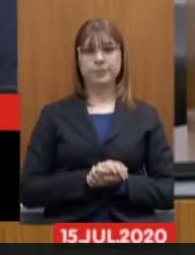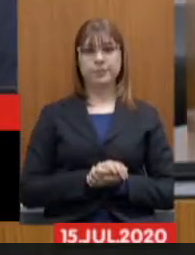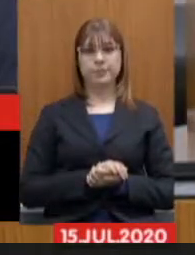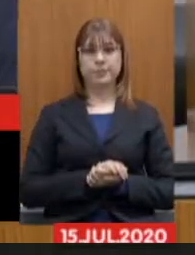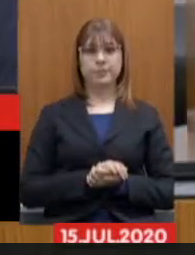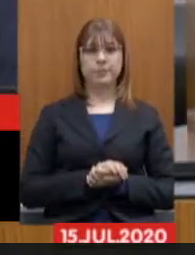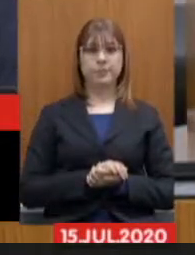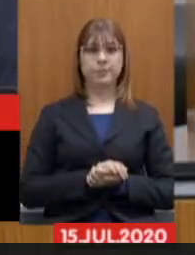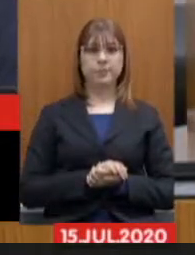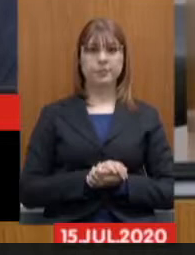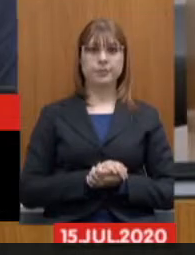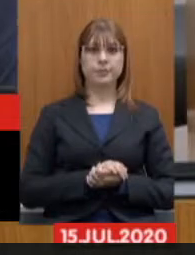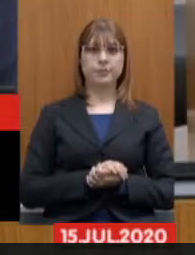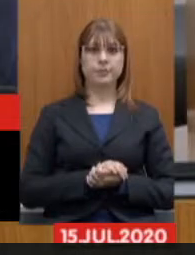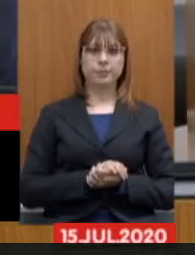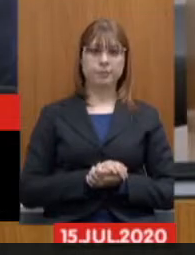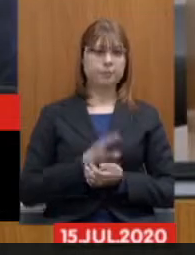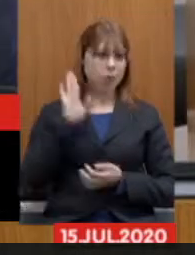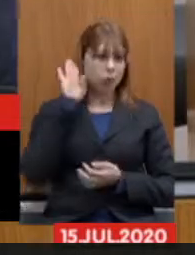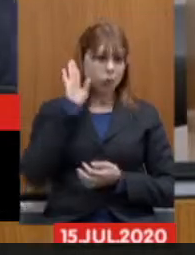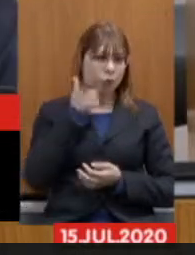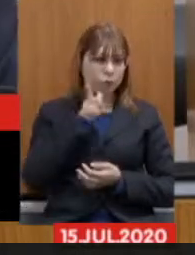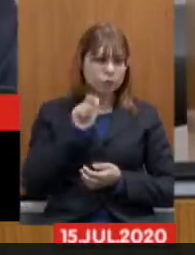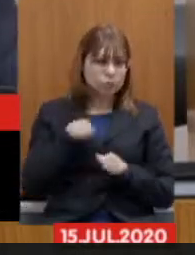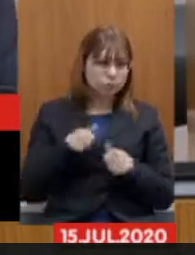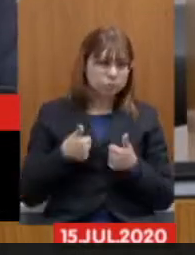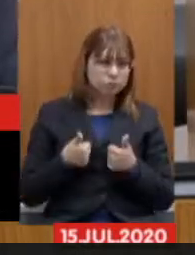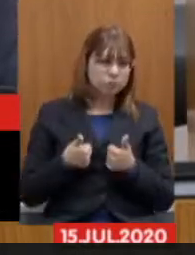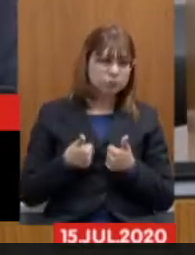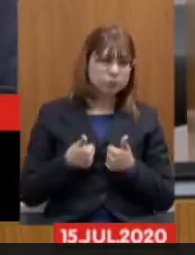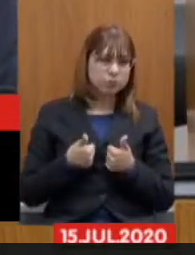que estão me ouvindo bem